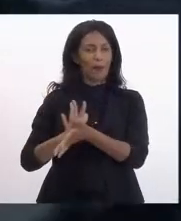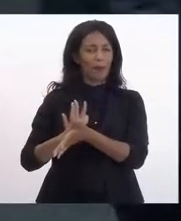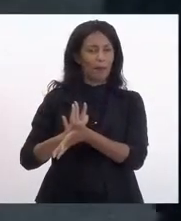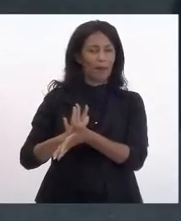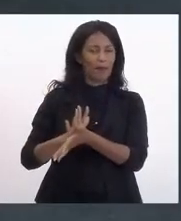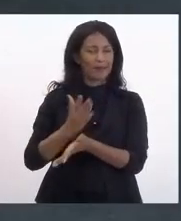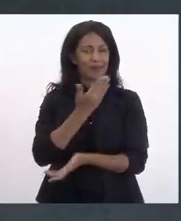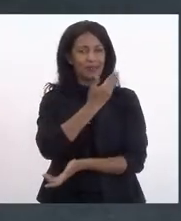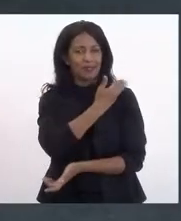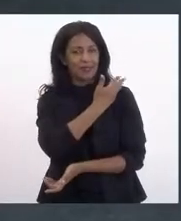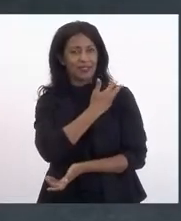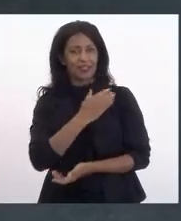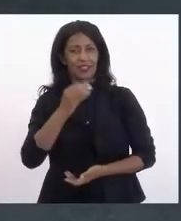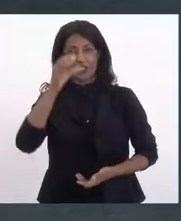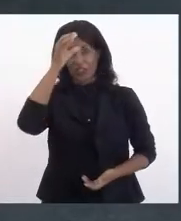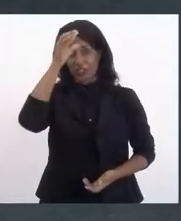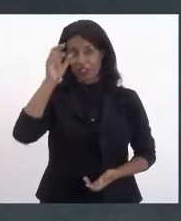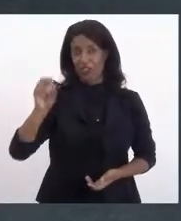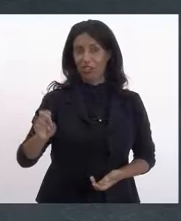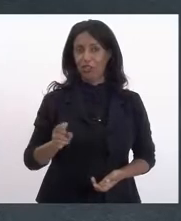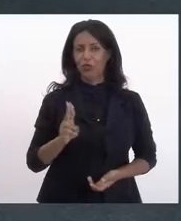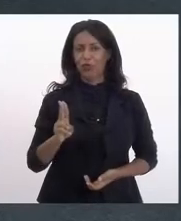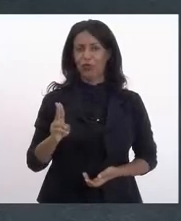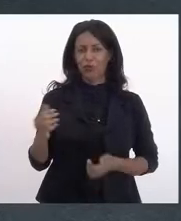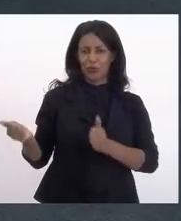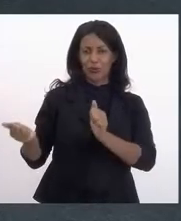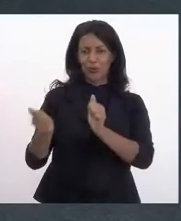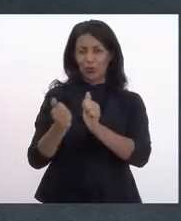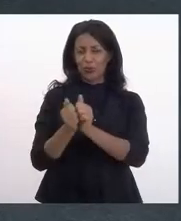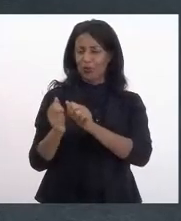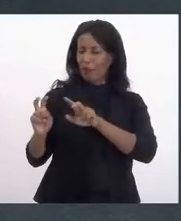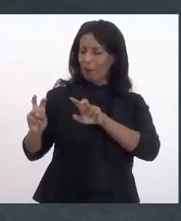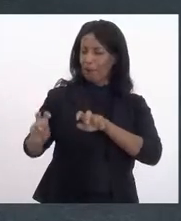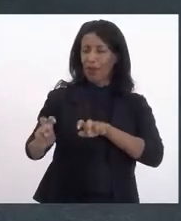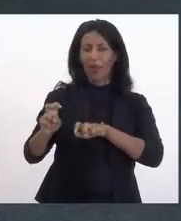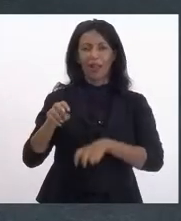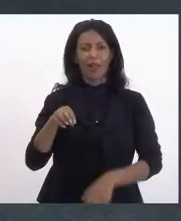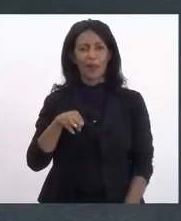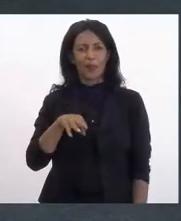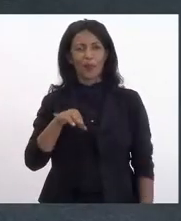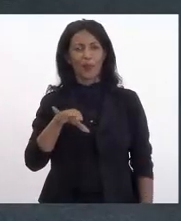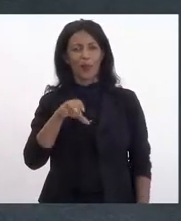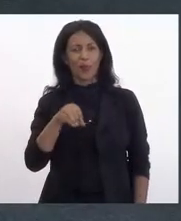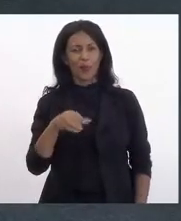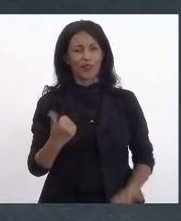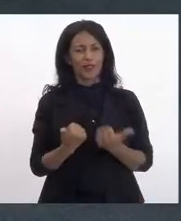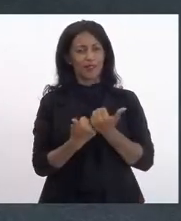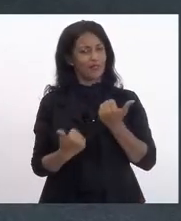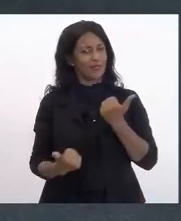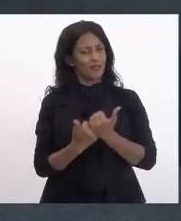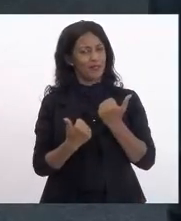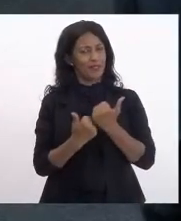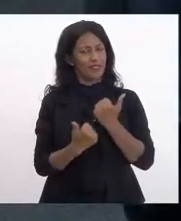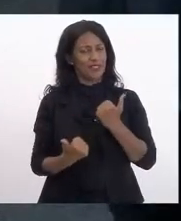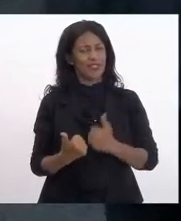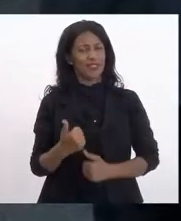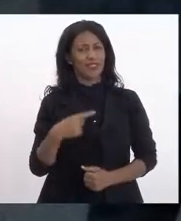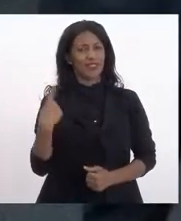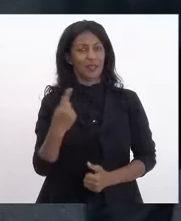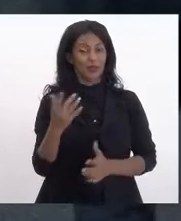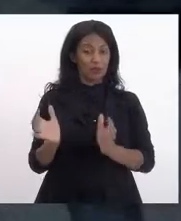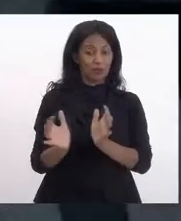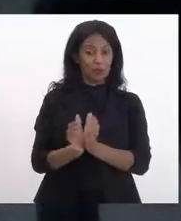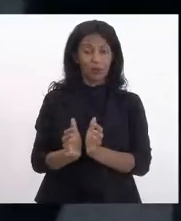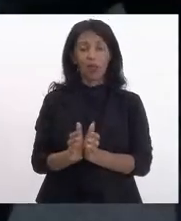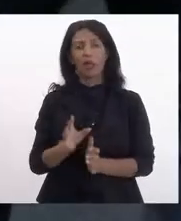intolerâncias, tia Ju, vejo que está muito bem acompanhada aqui pela Mônica Francisco, vice-presidente da nossa comissão.